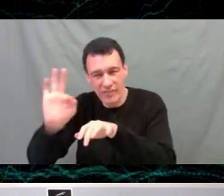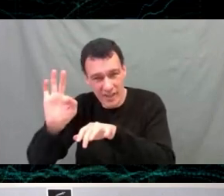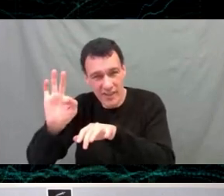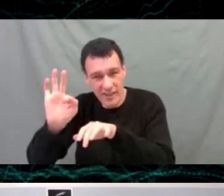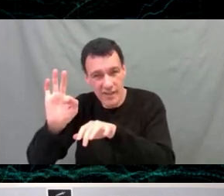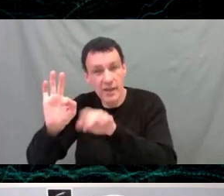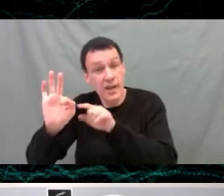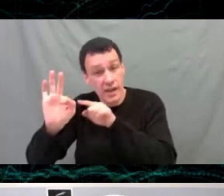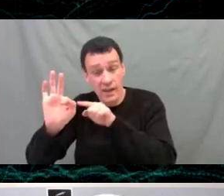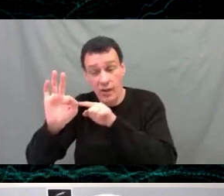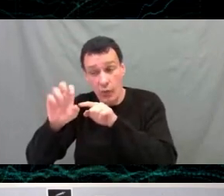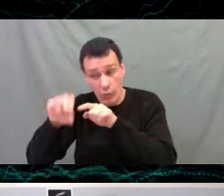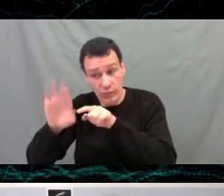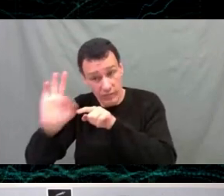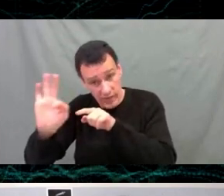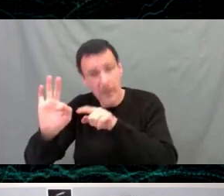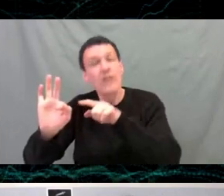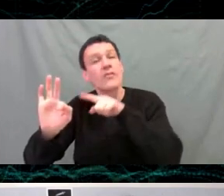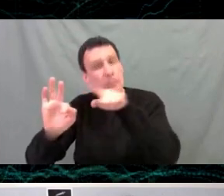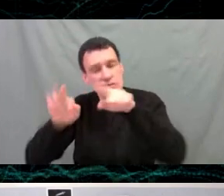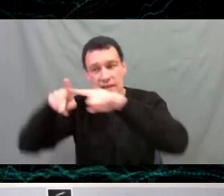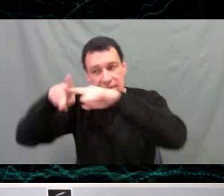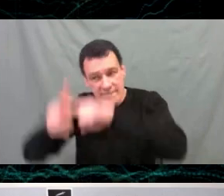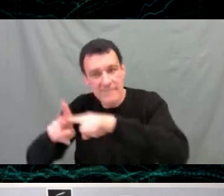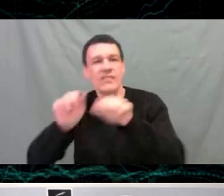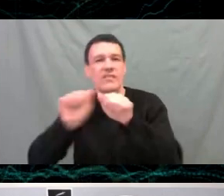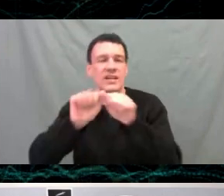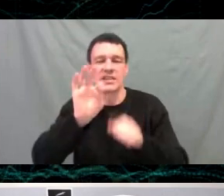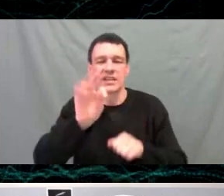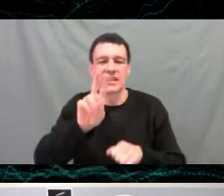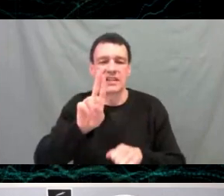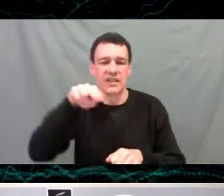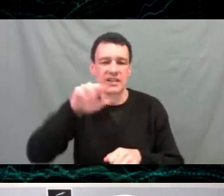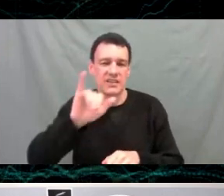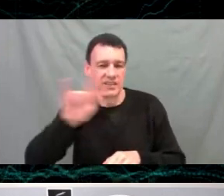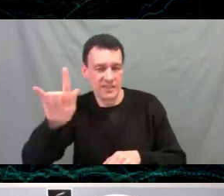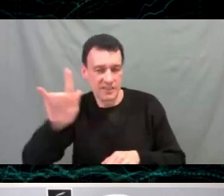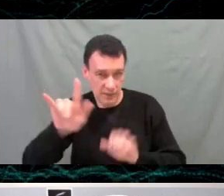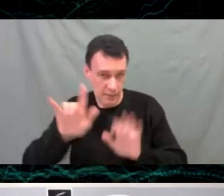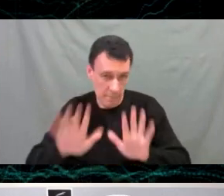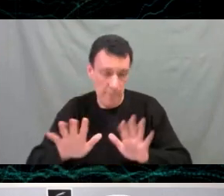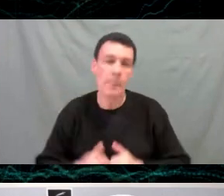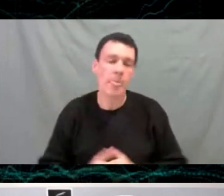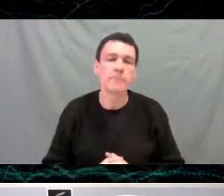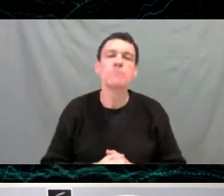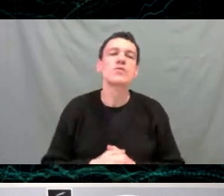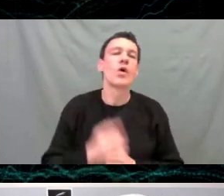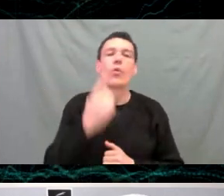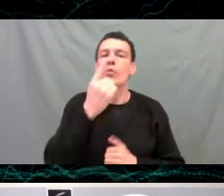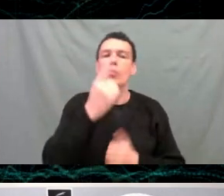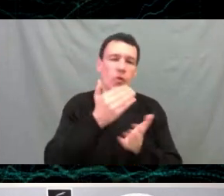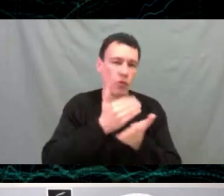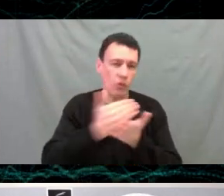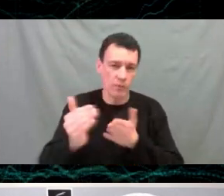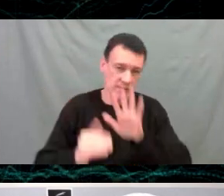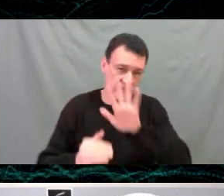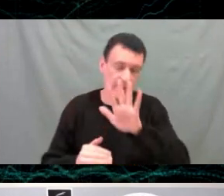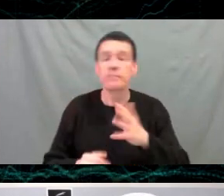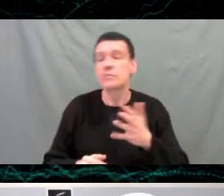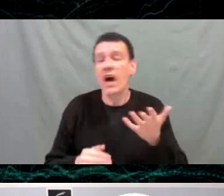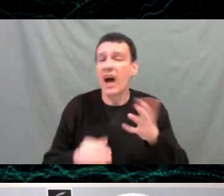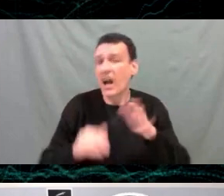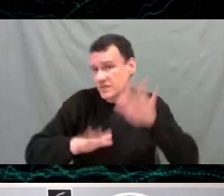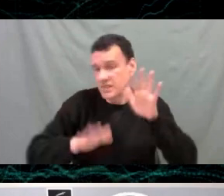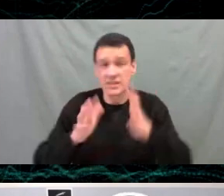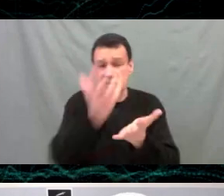server ou do proxy, tá bem? Então, igual eu falo aqui, ó, uma situação muito comum é iniciar o monitoramento e deixar o ambiente com as configurações default da